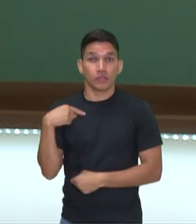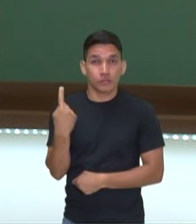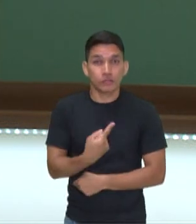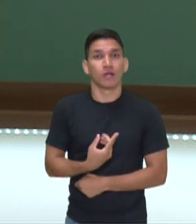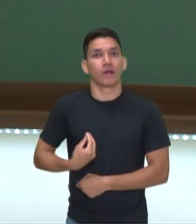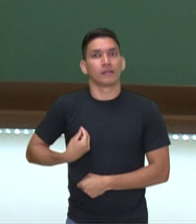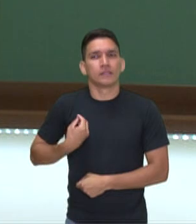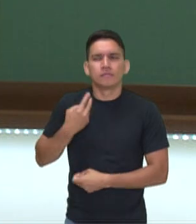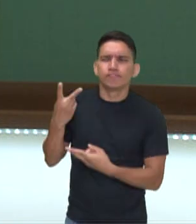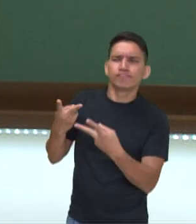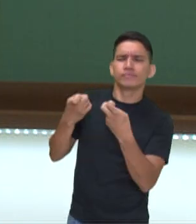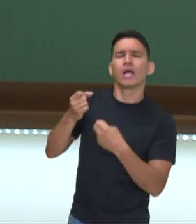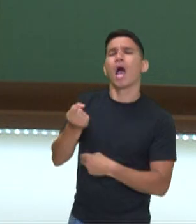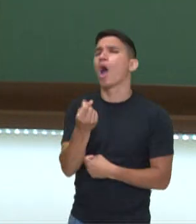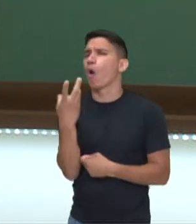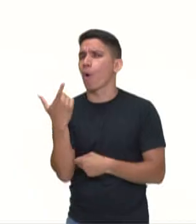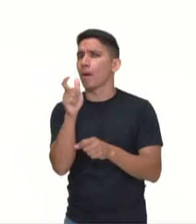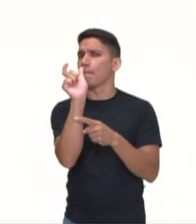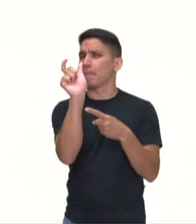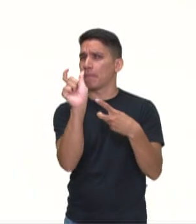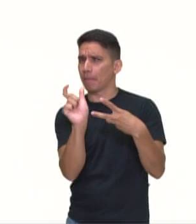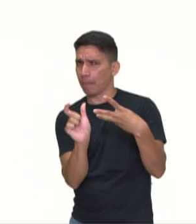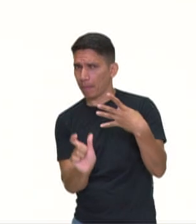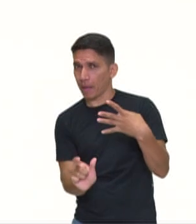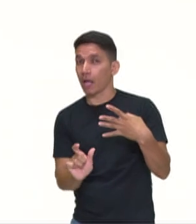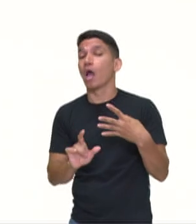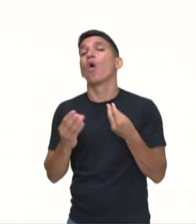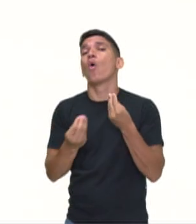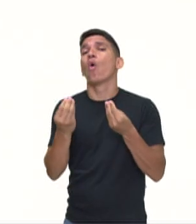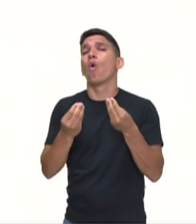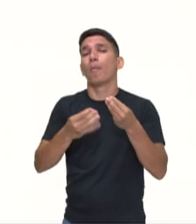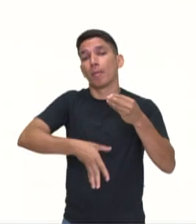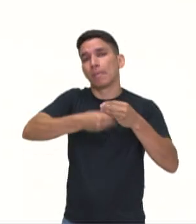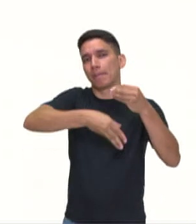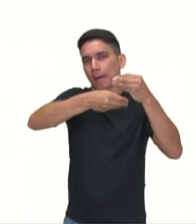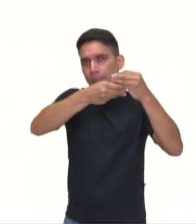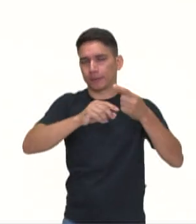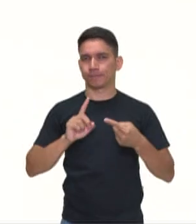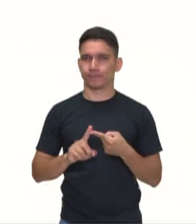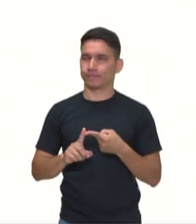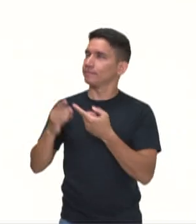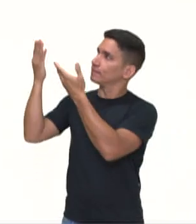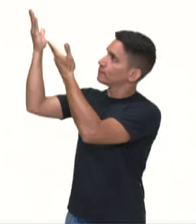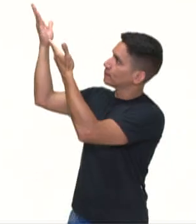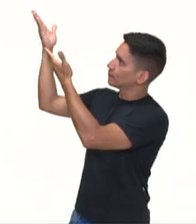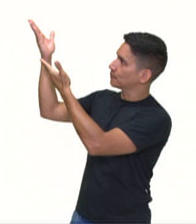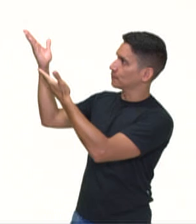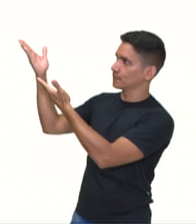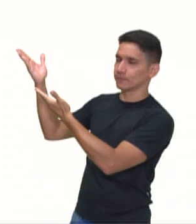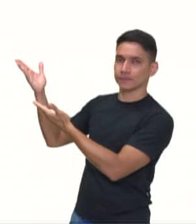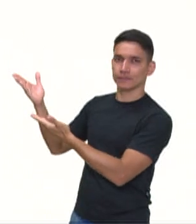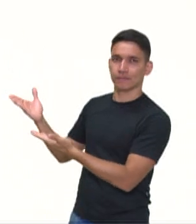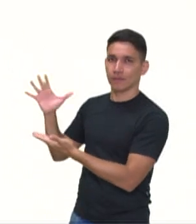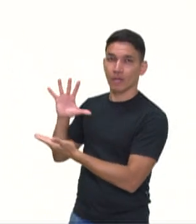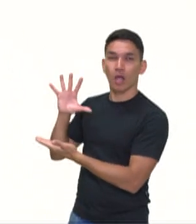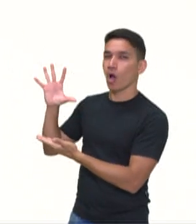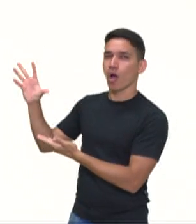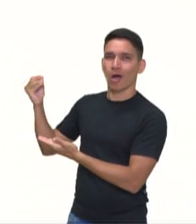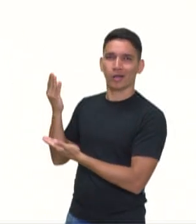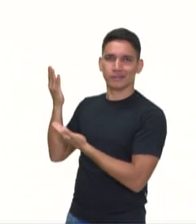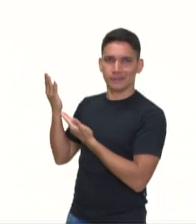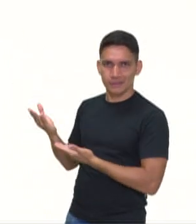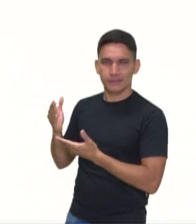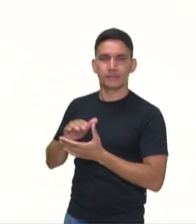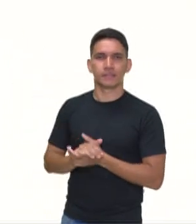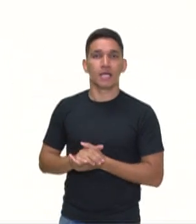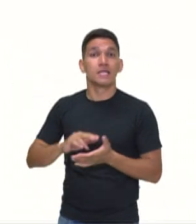linking words e suas ideias. Nós temos para adição, expressões como in addition to, also, besides, né, que